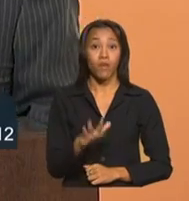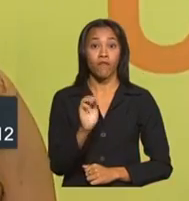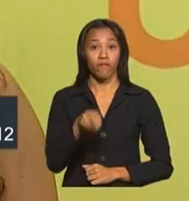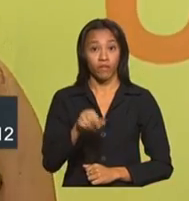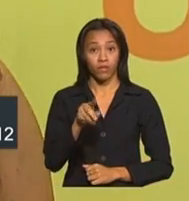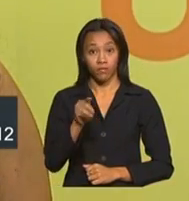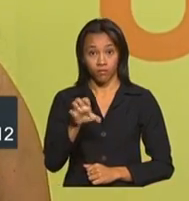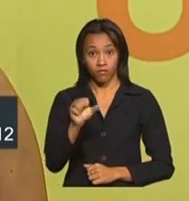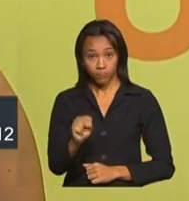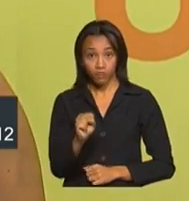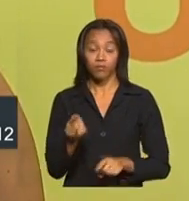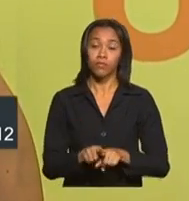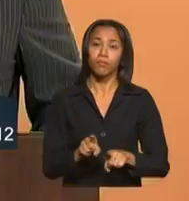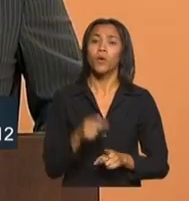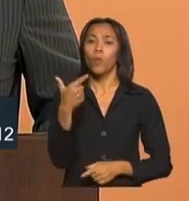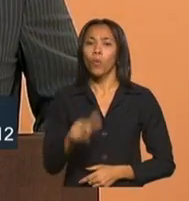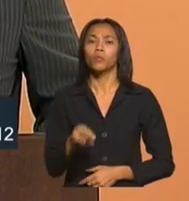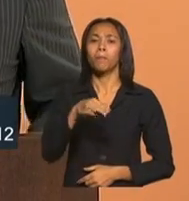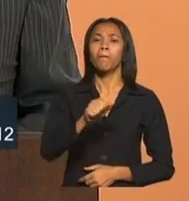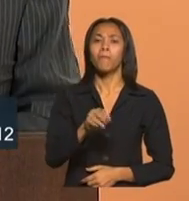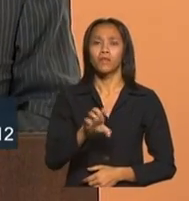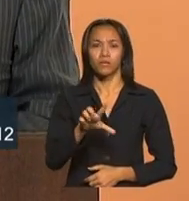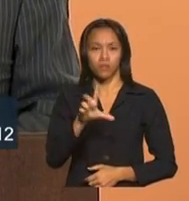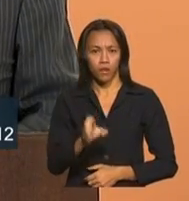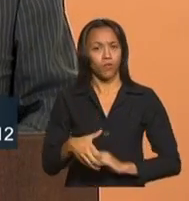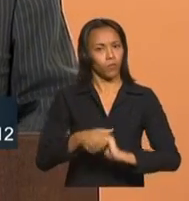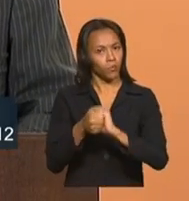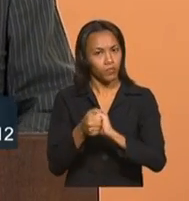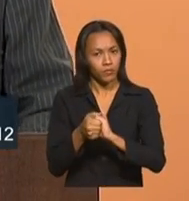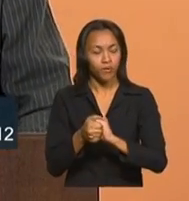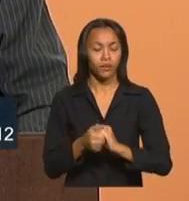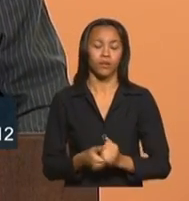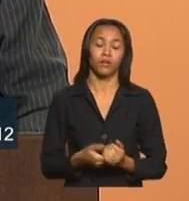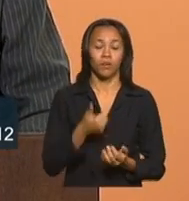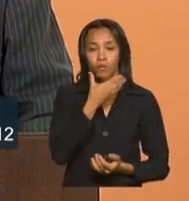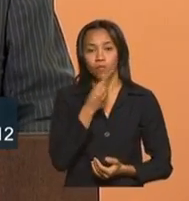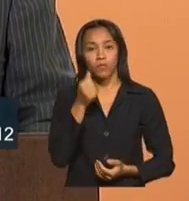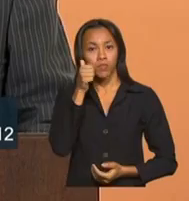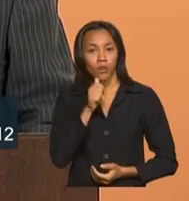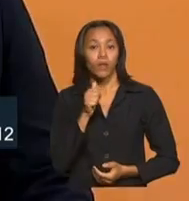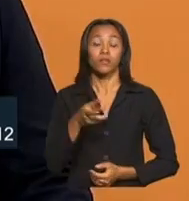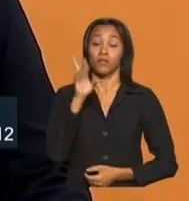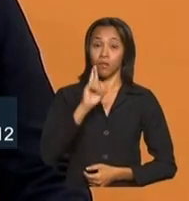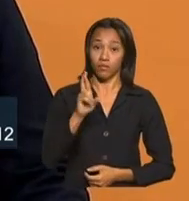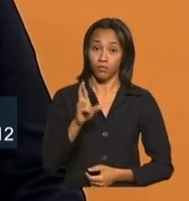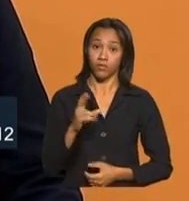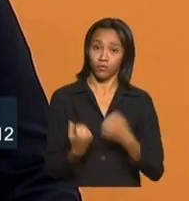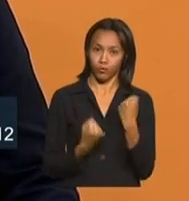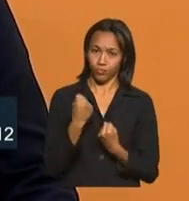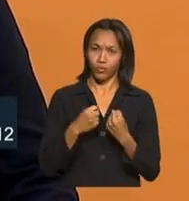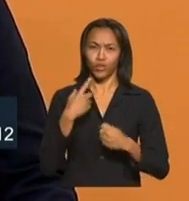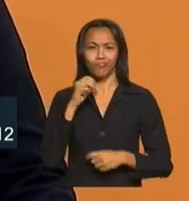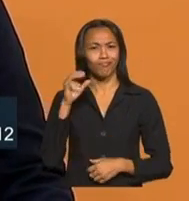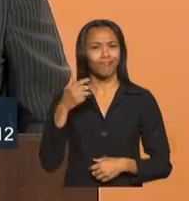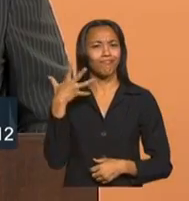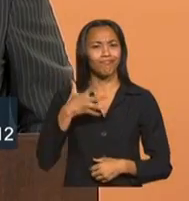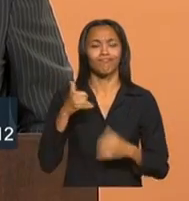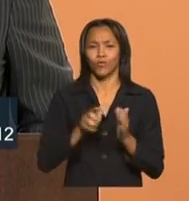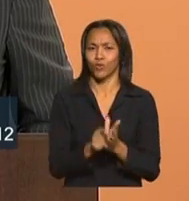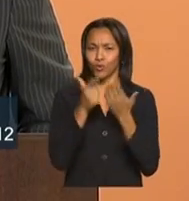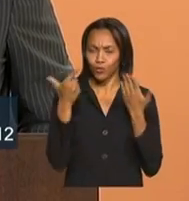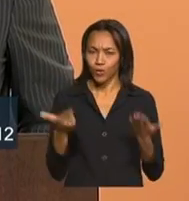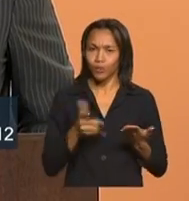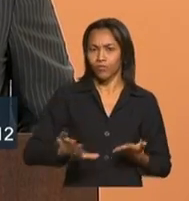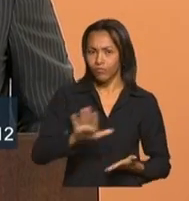cumprimentar o senhor Marcelo Tais, cumprimentar os senhores e senhoras representantes dos veículos de comunicação aqui